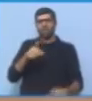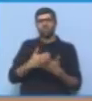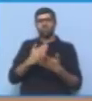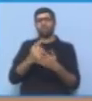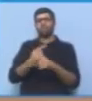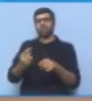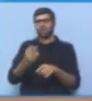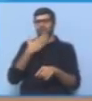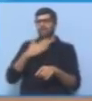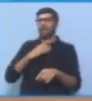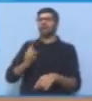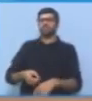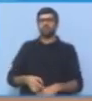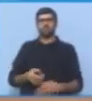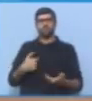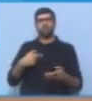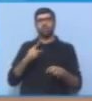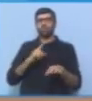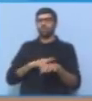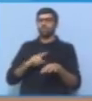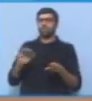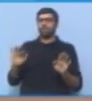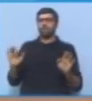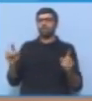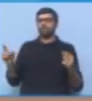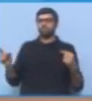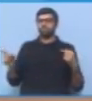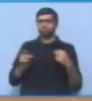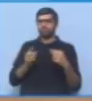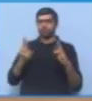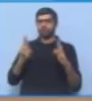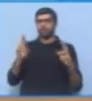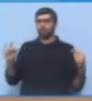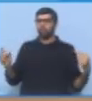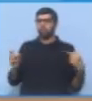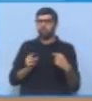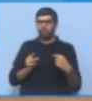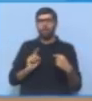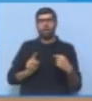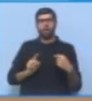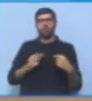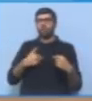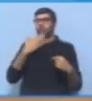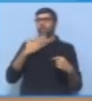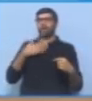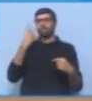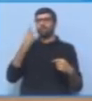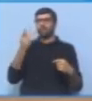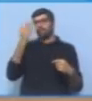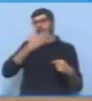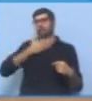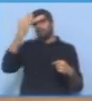estudar? Isto serve-me para quê? Então o tempo começa a diminuir. O tempo da esperança começa a diminuir. E eu passo a viver o